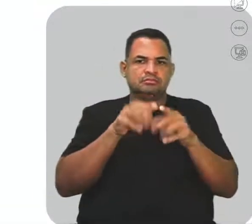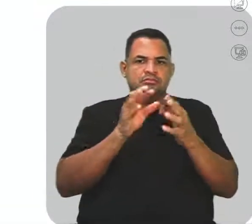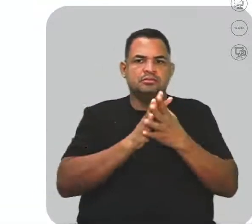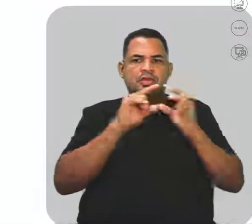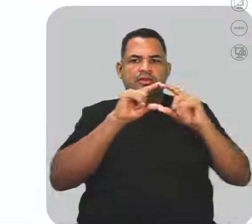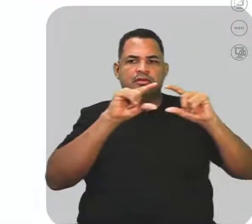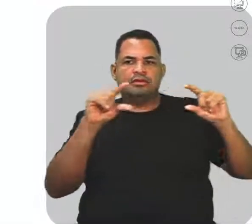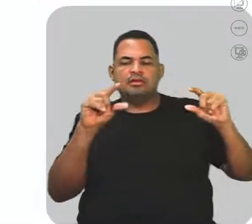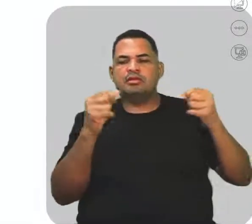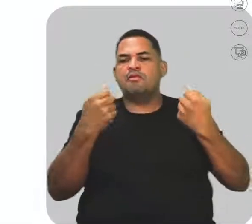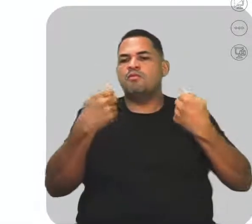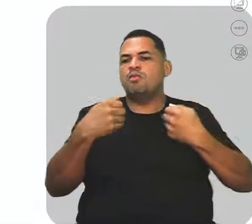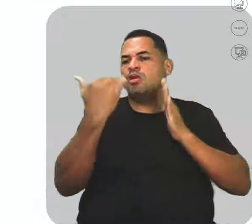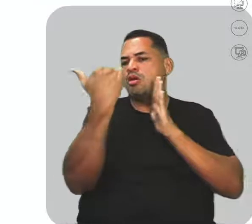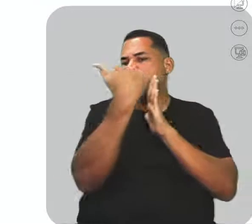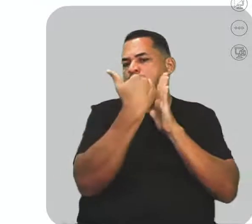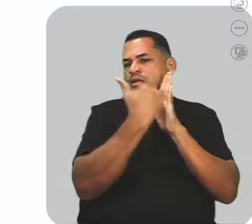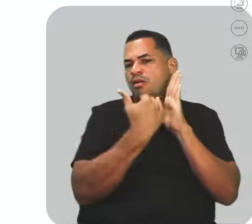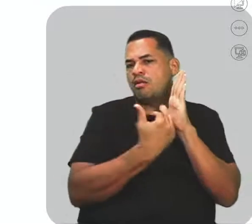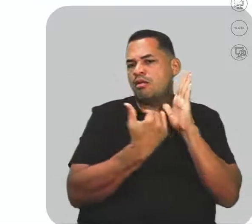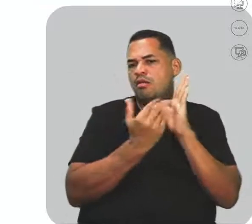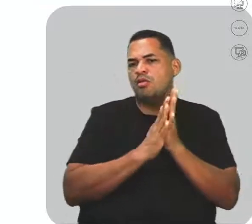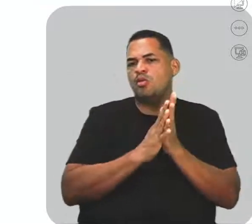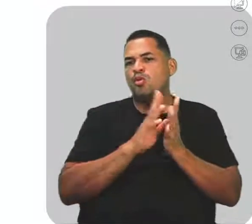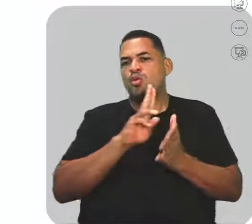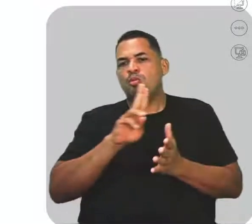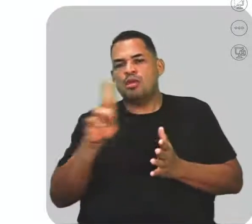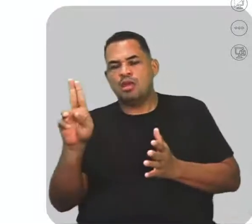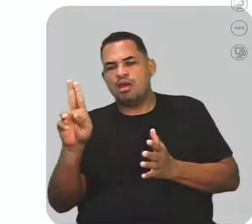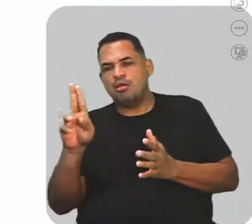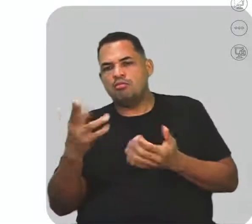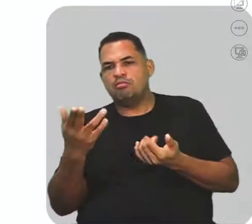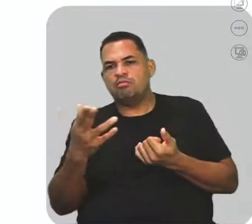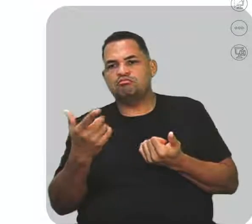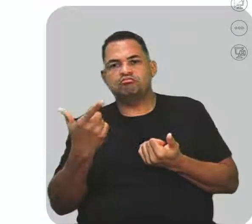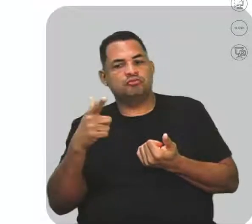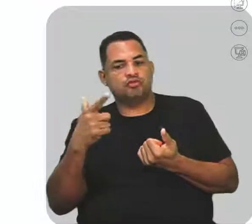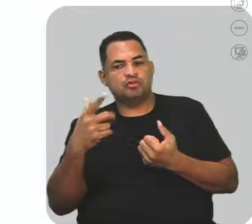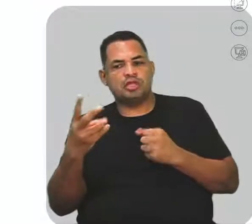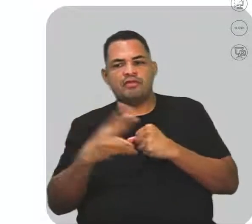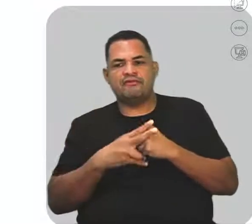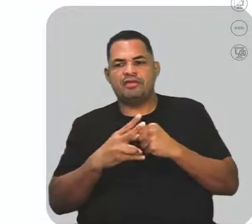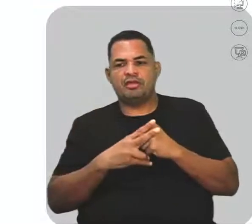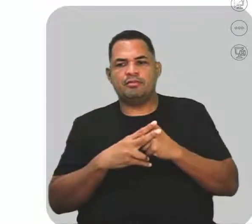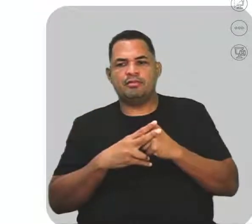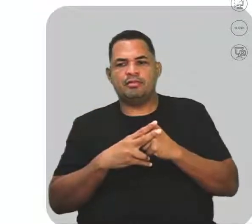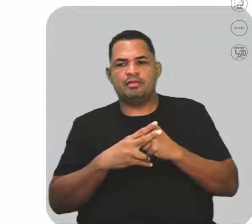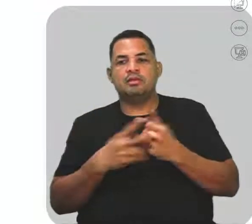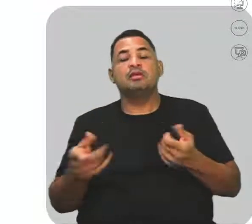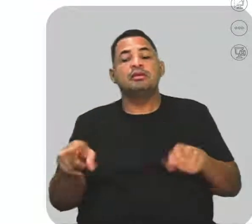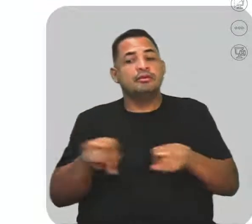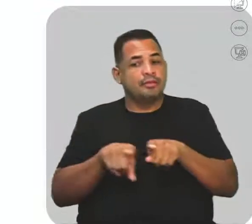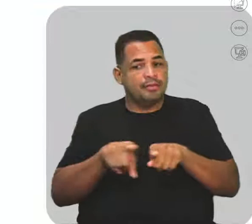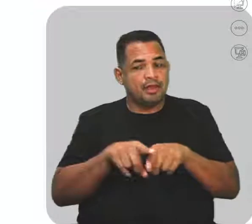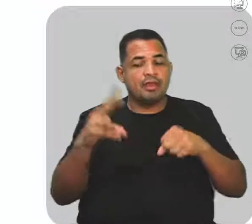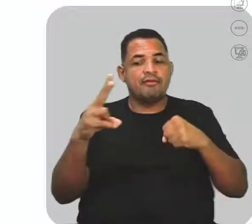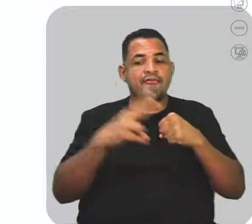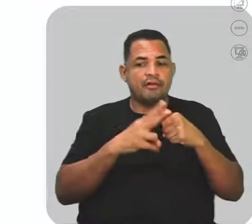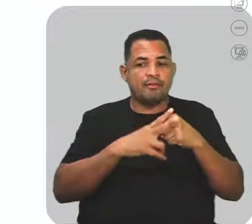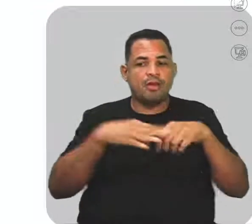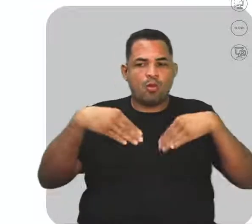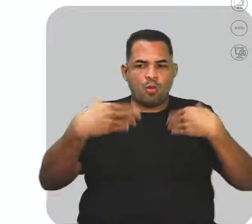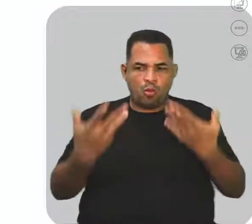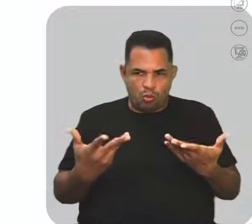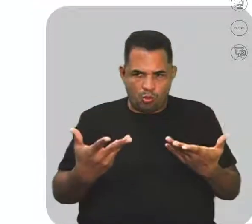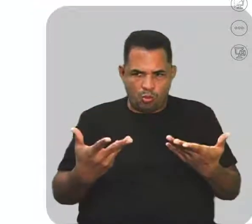frase, elas podem se classificar nominal, construída sem verbo, né? E verbal, a partir